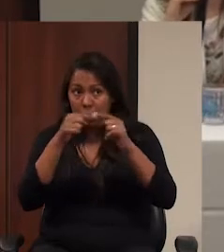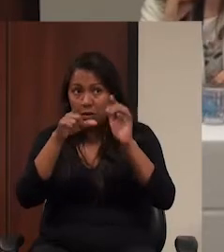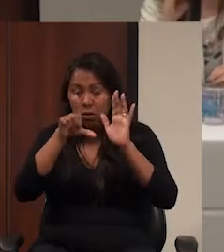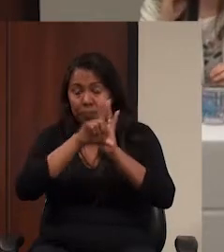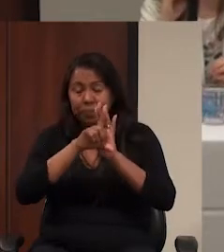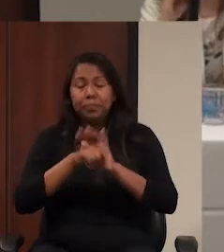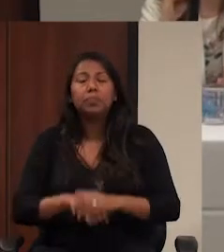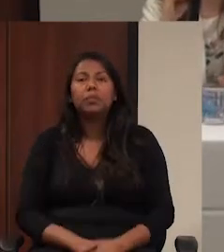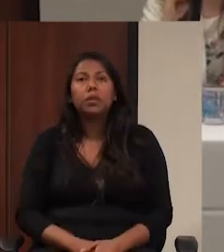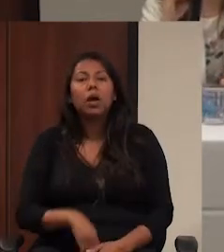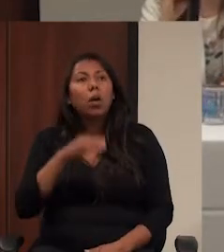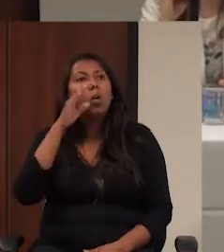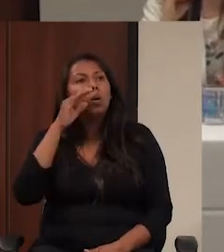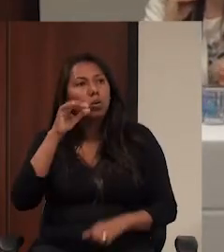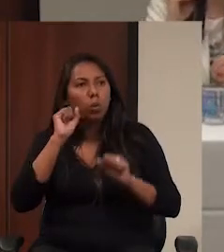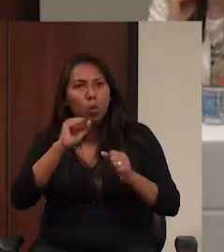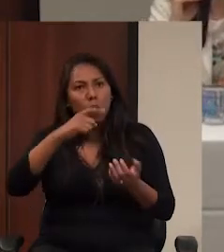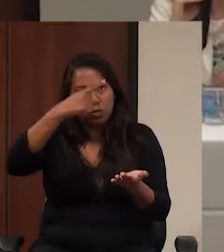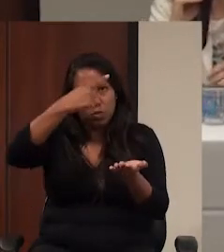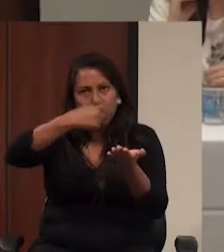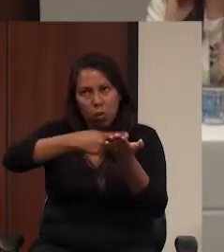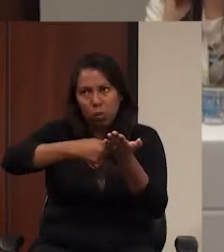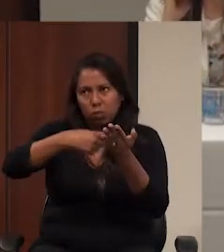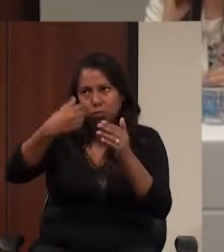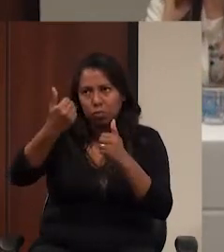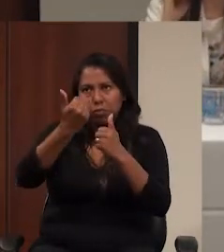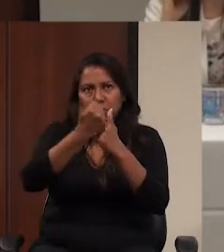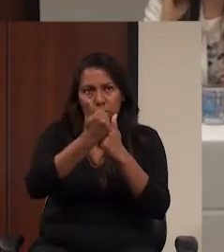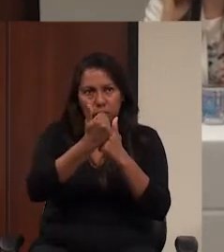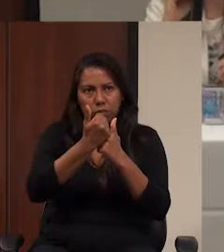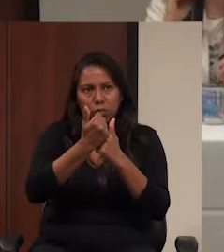lei. Um adulto pode fazer um acordo de representação composto por